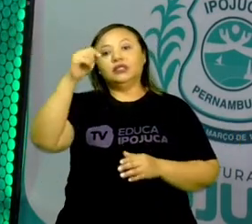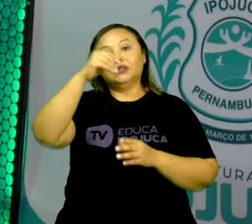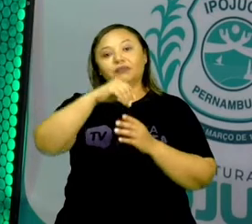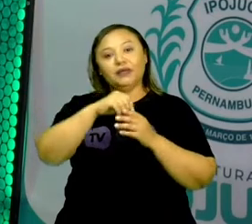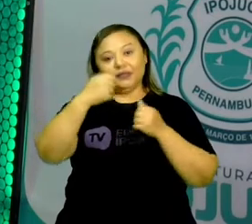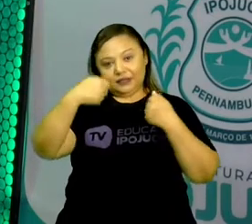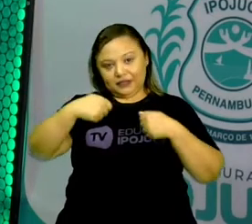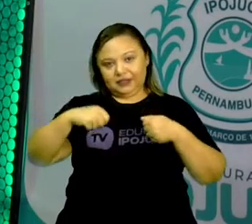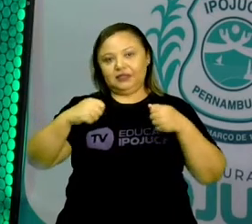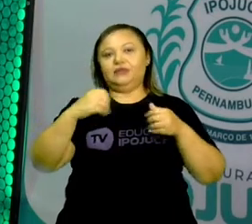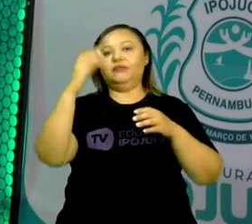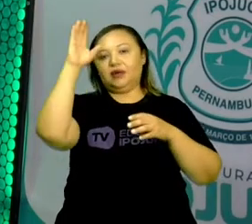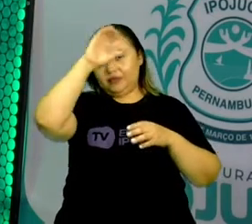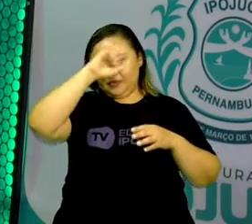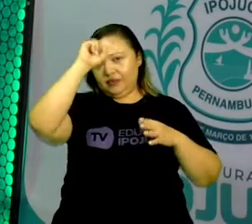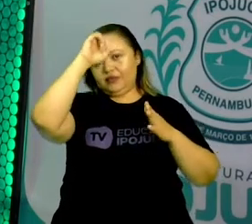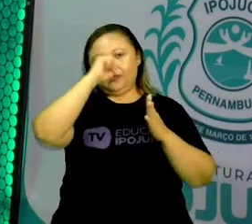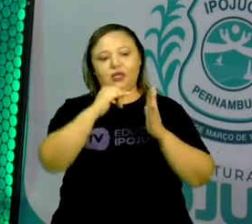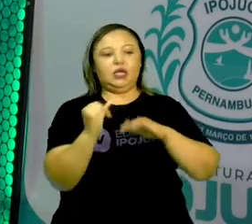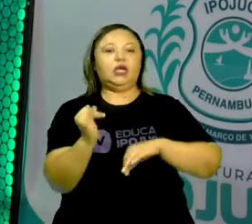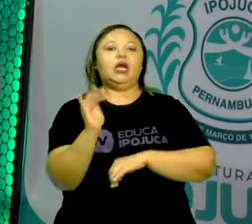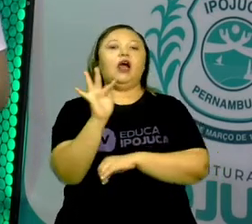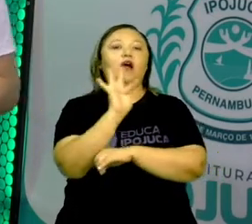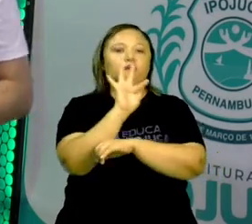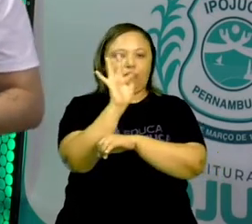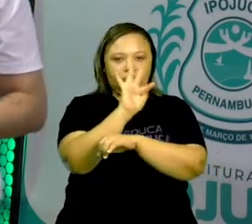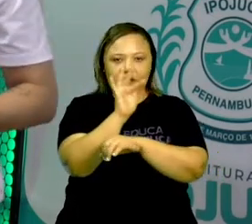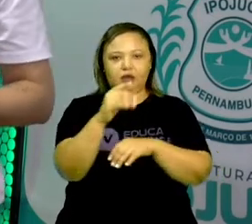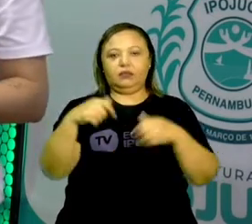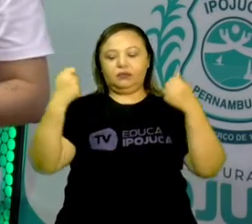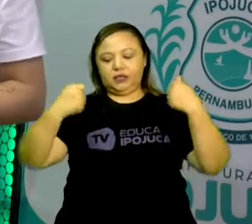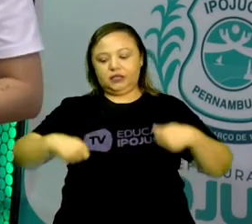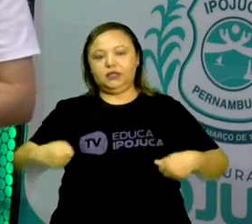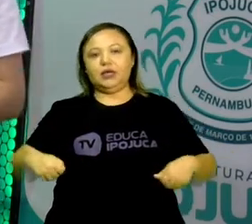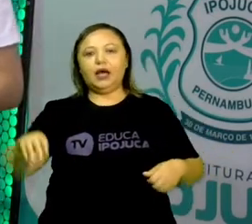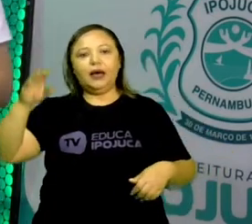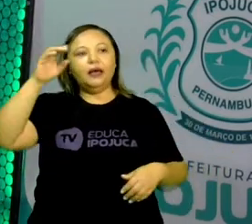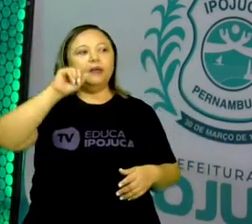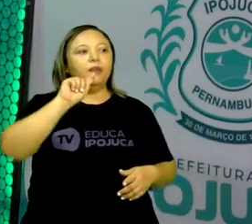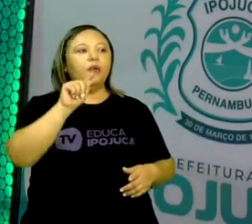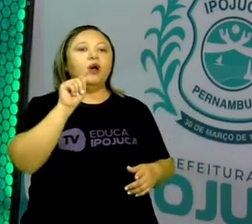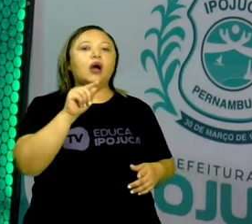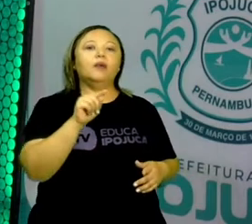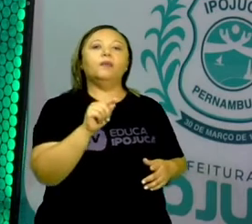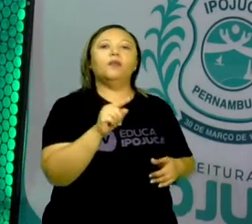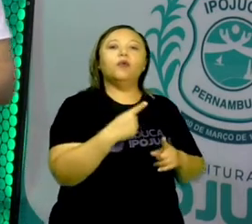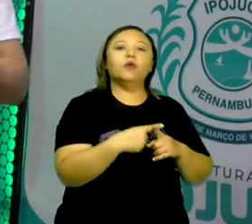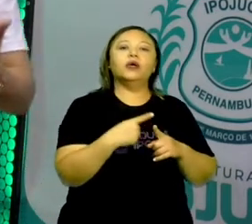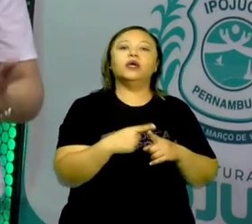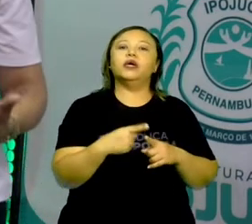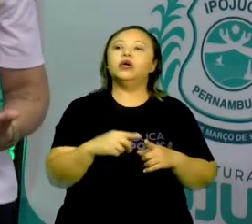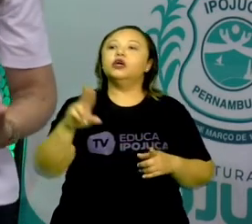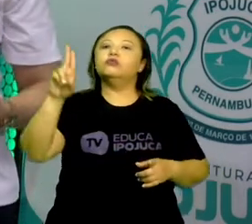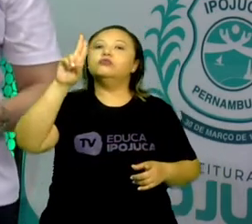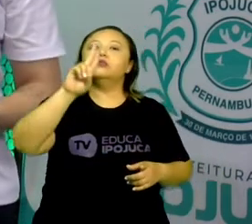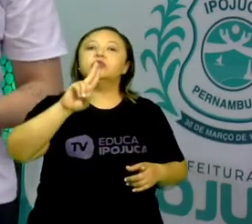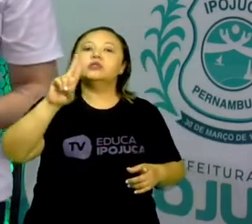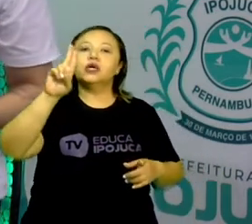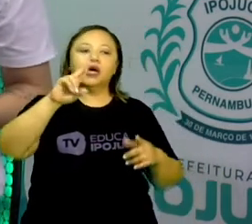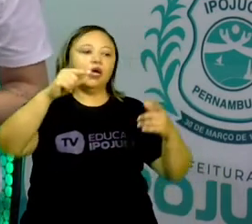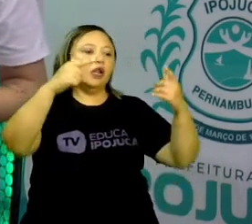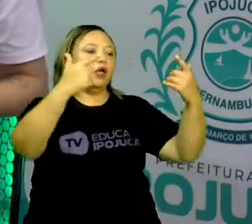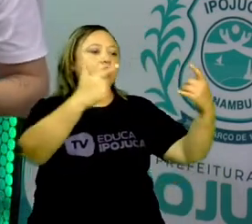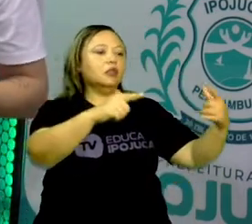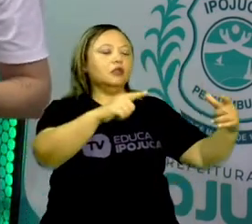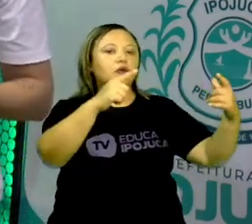da nossa própria língua. Ou seja, eu preciso aprender também a norma padrão e respeitar